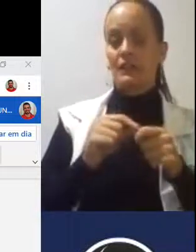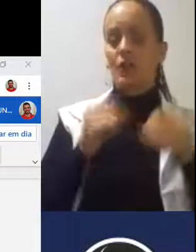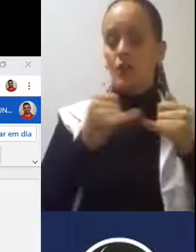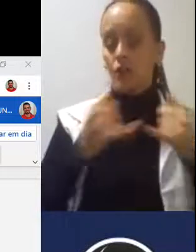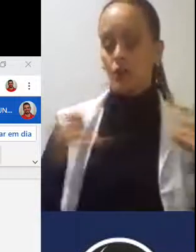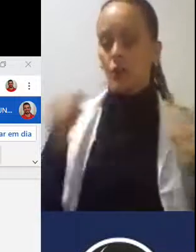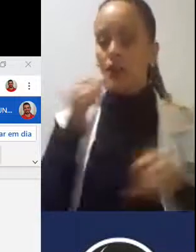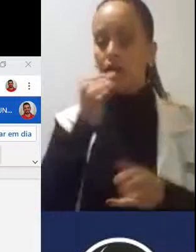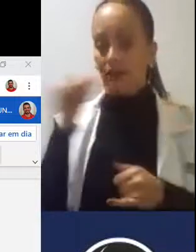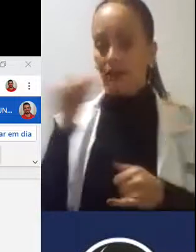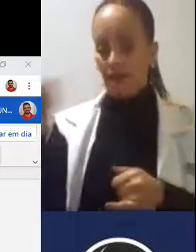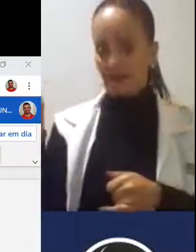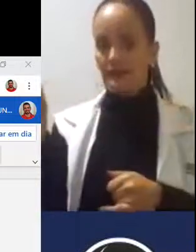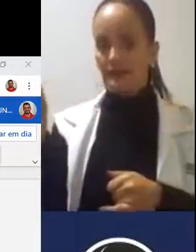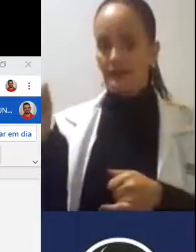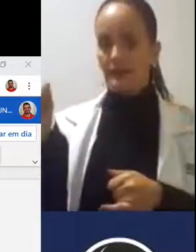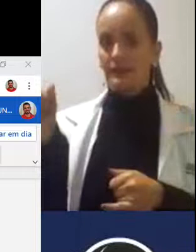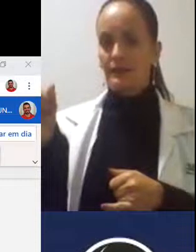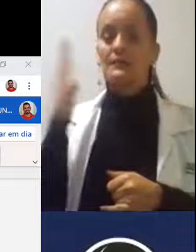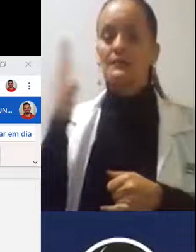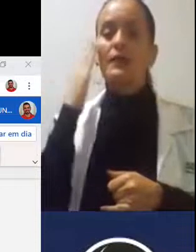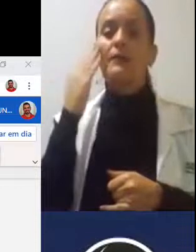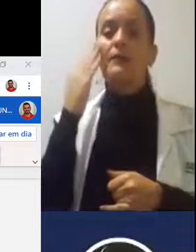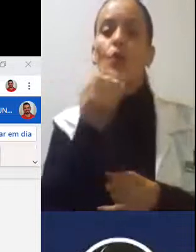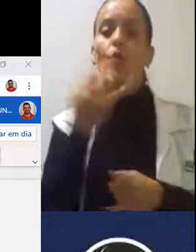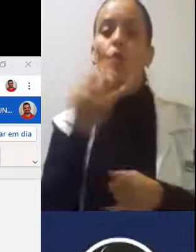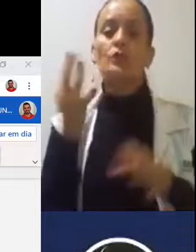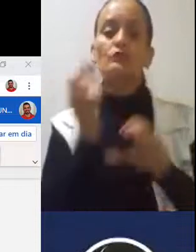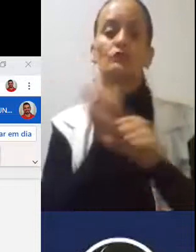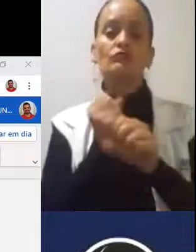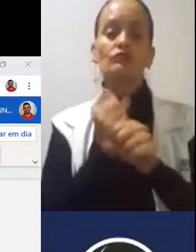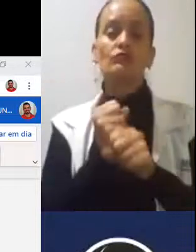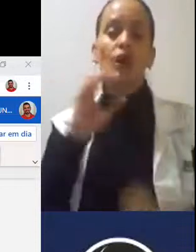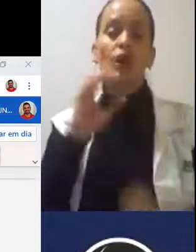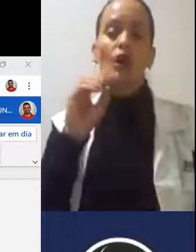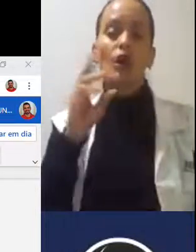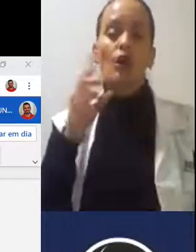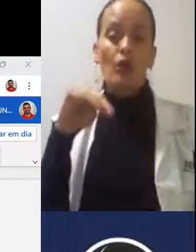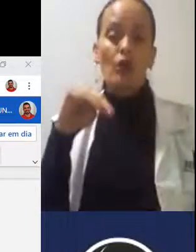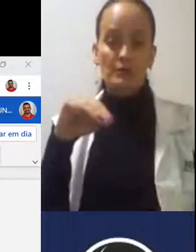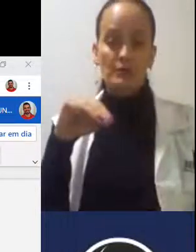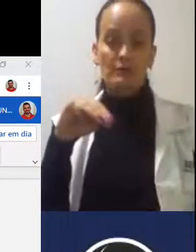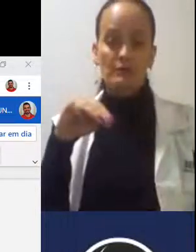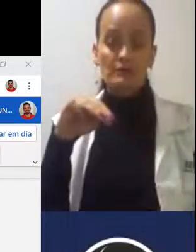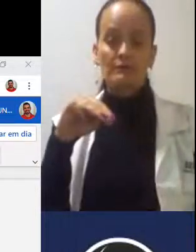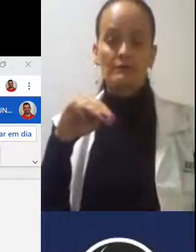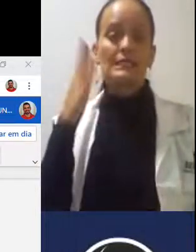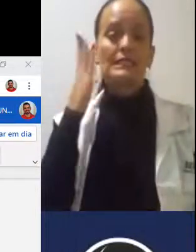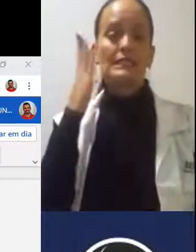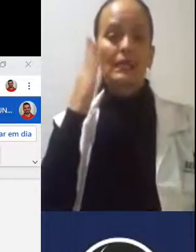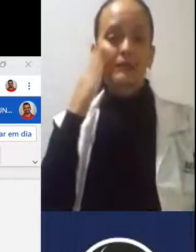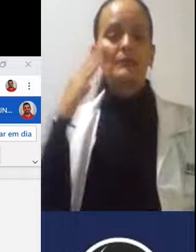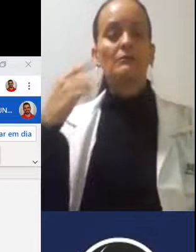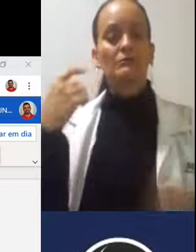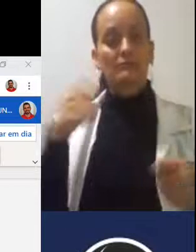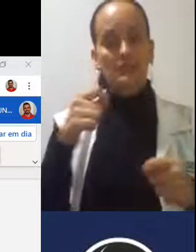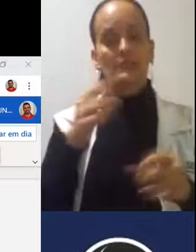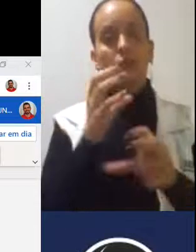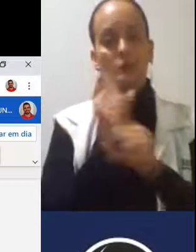de 10 milímetros. Quantos ohms que vai ser, certo? Então, qual fórmula que você vai utilizar para poder calcular essa resistência